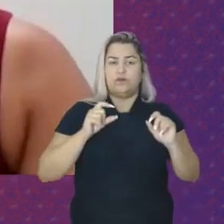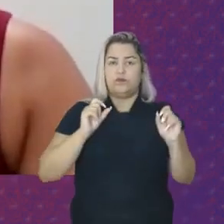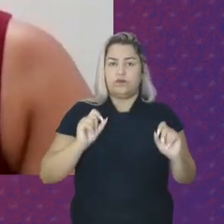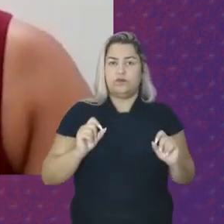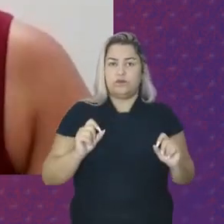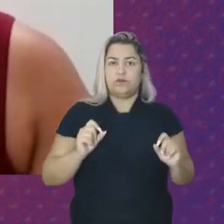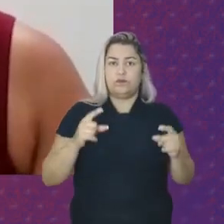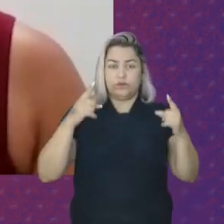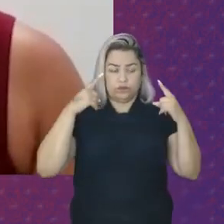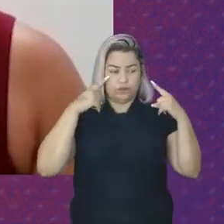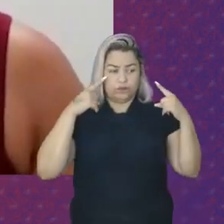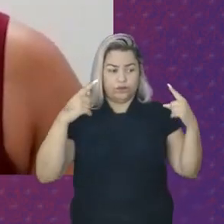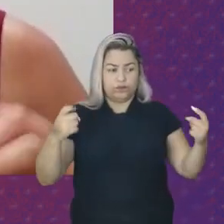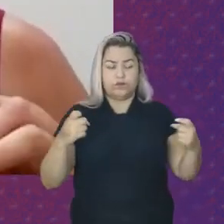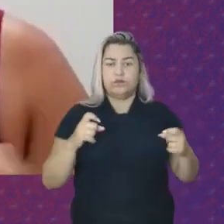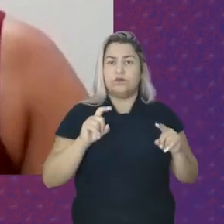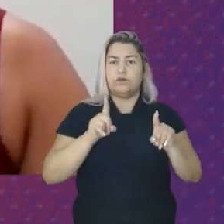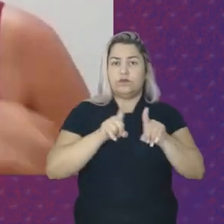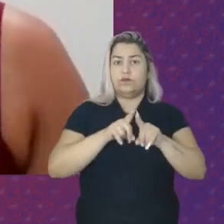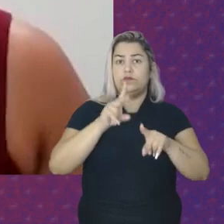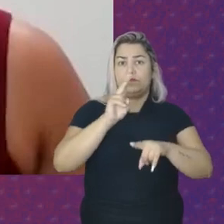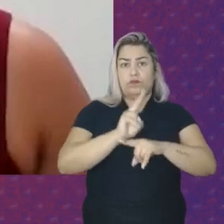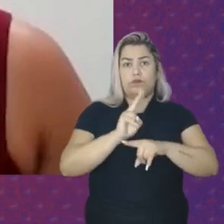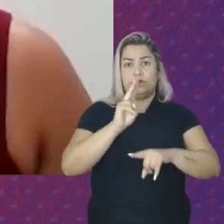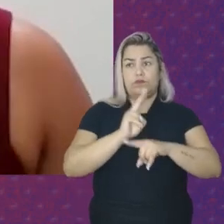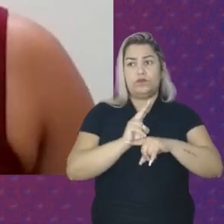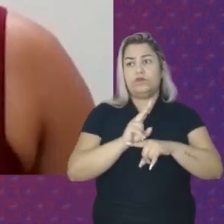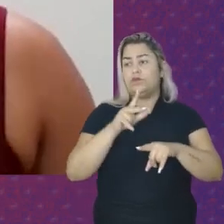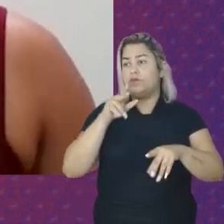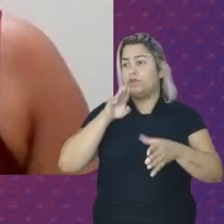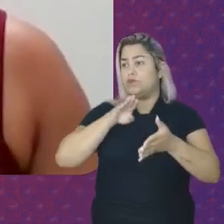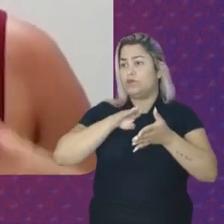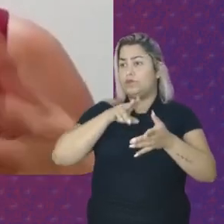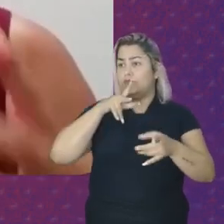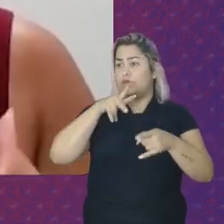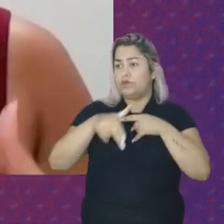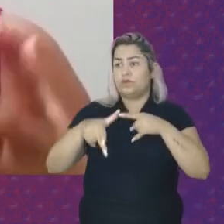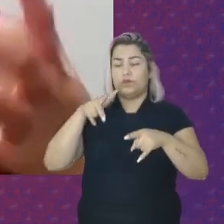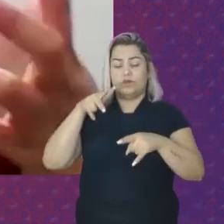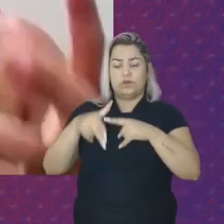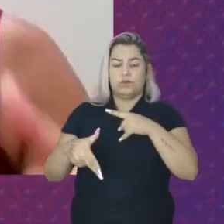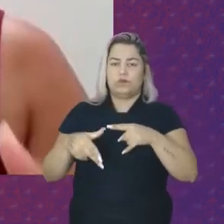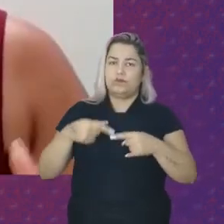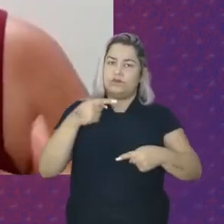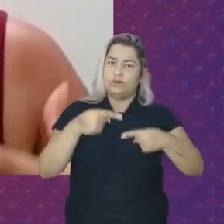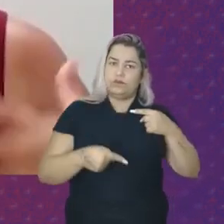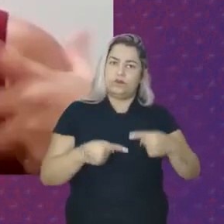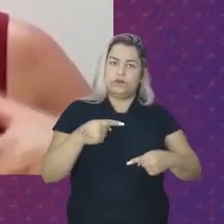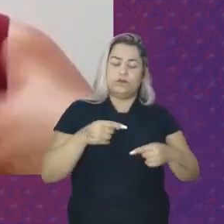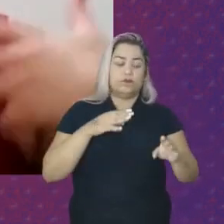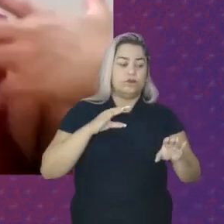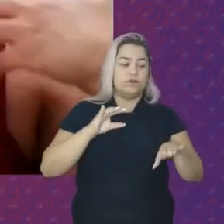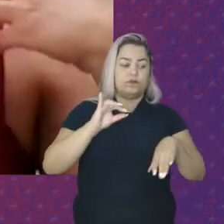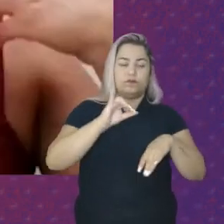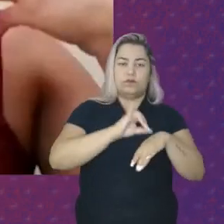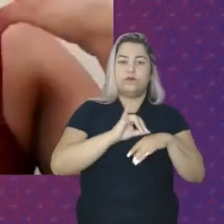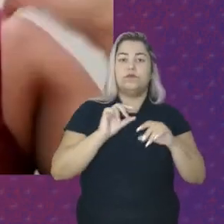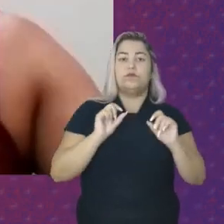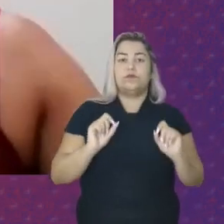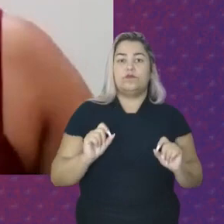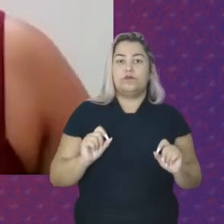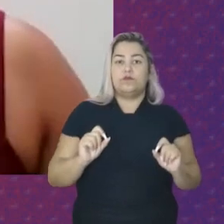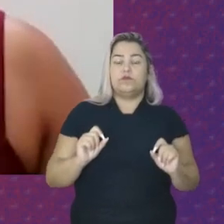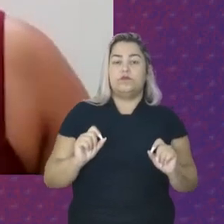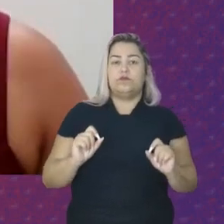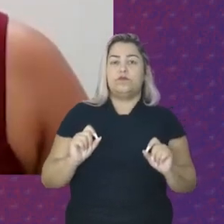à violência e de prevenção foram cortados, né? Uma série de políticas que eram centrais e que deveriam,